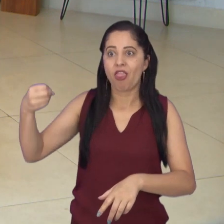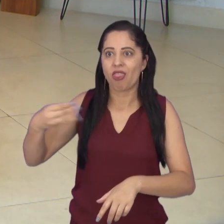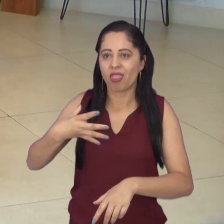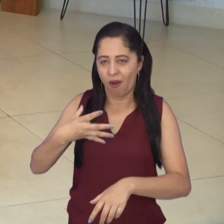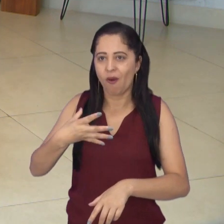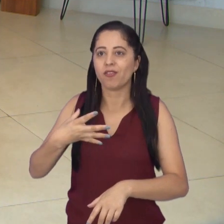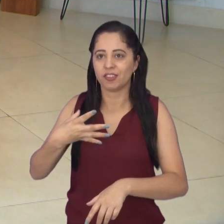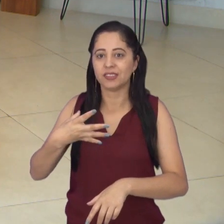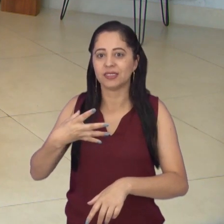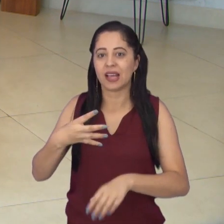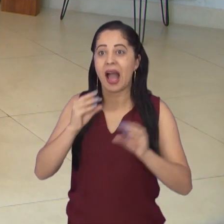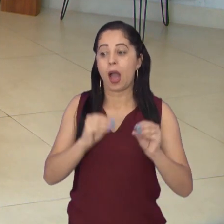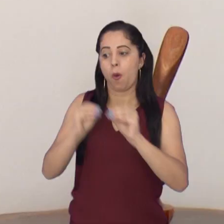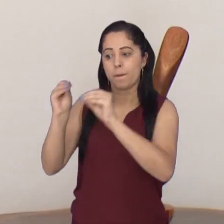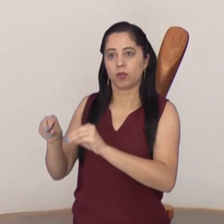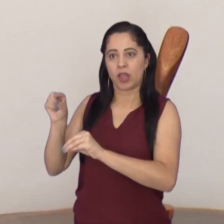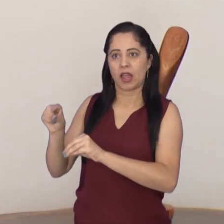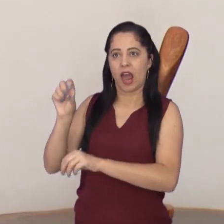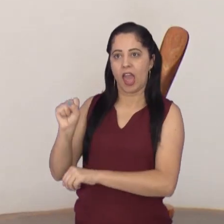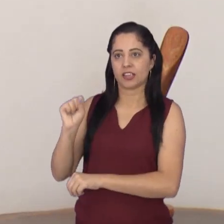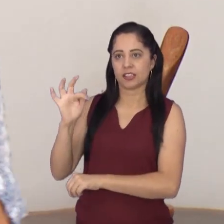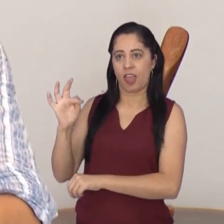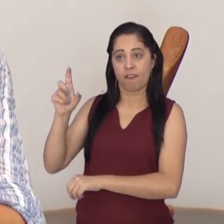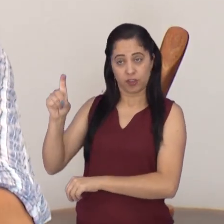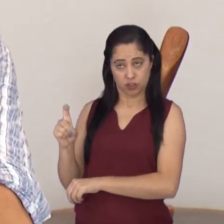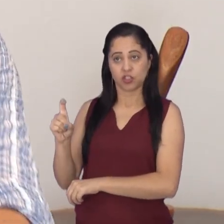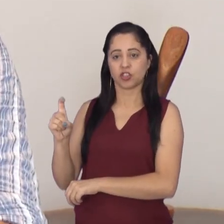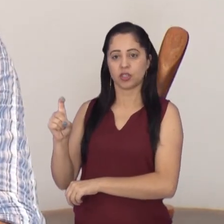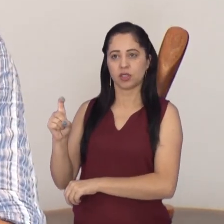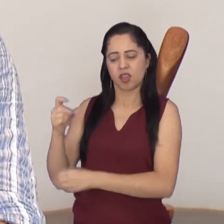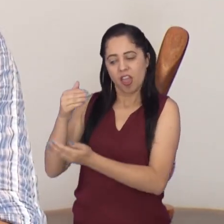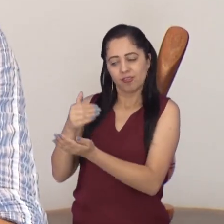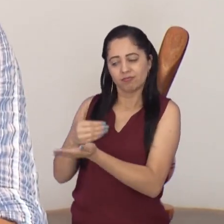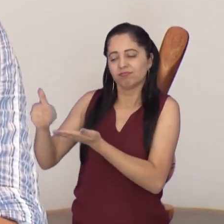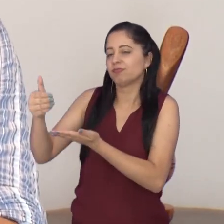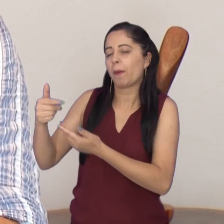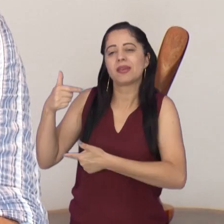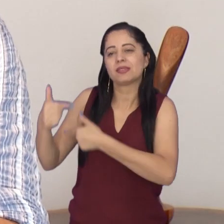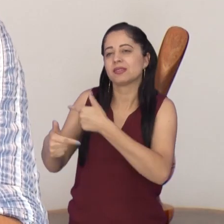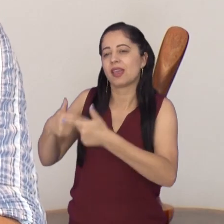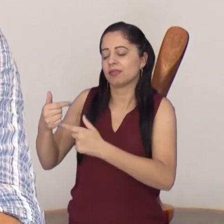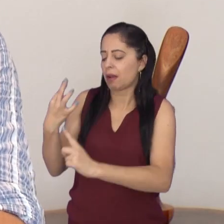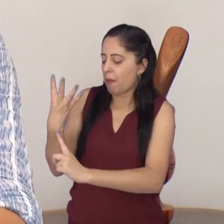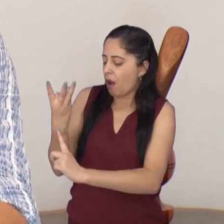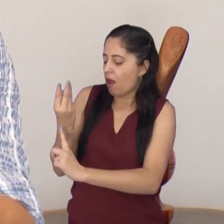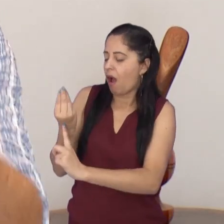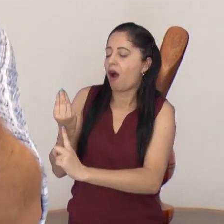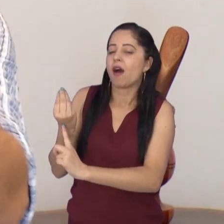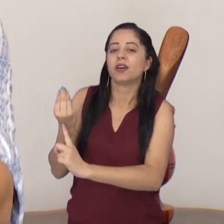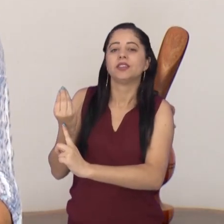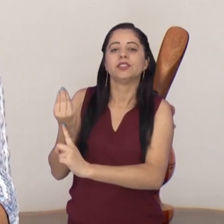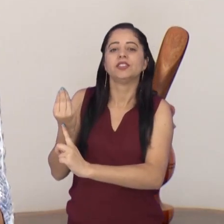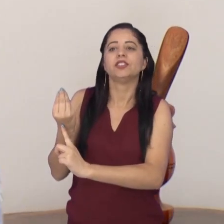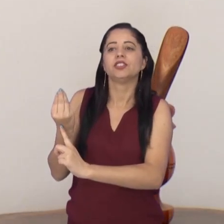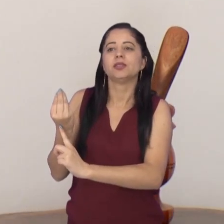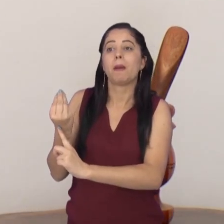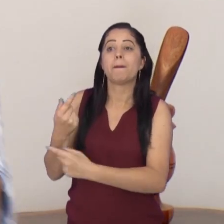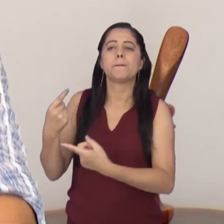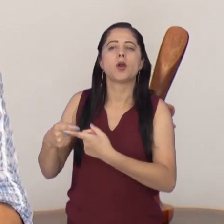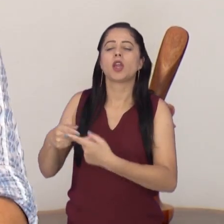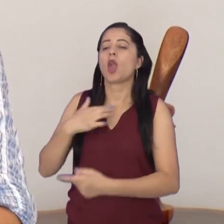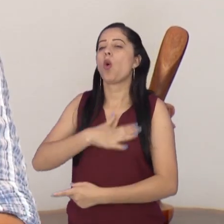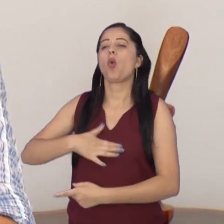Logo no início da pandemia eu fui para São Francisco Xavier, que foi onde tudo começou, e lá eu resolvi assumir meu hobby